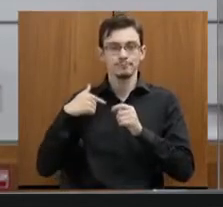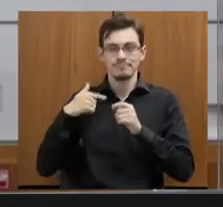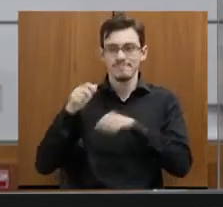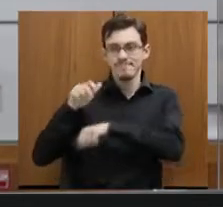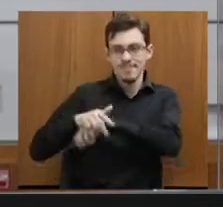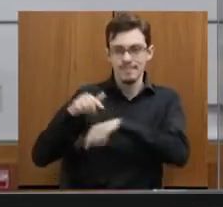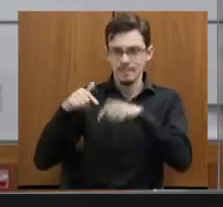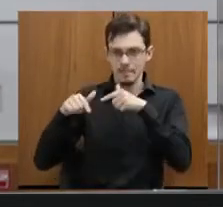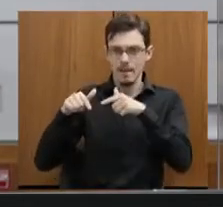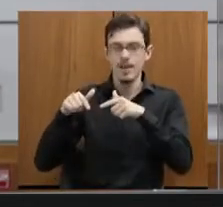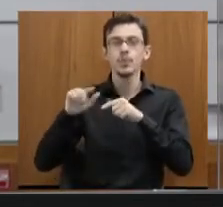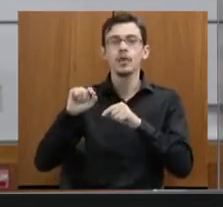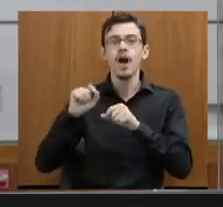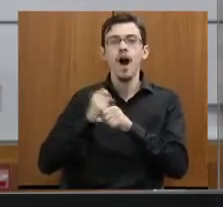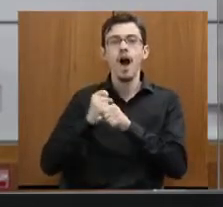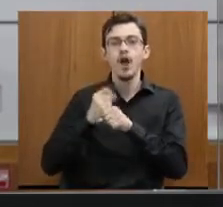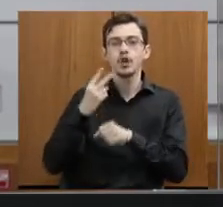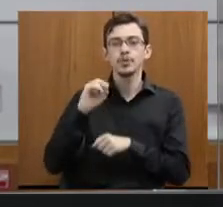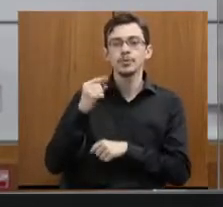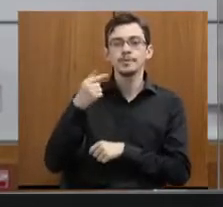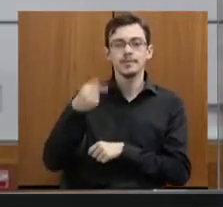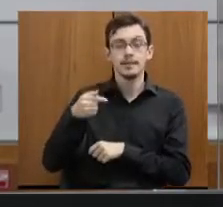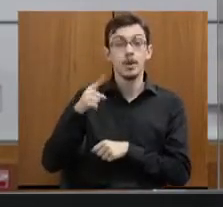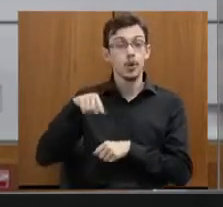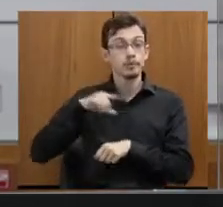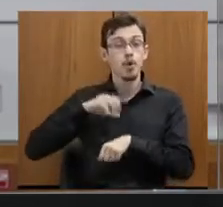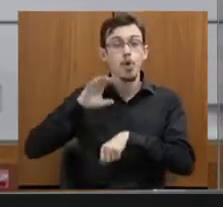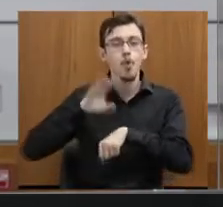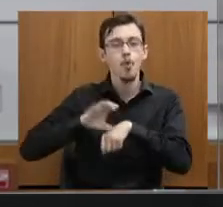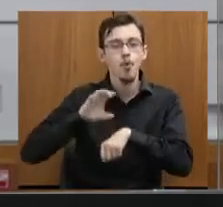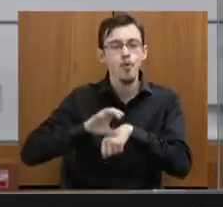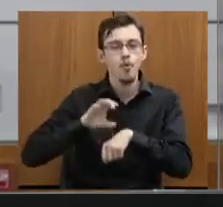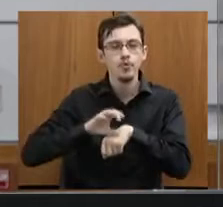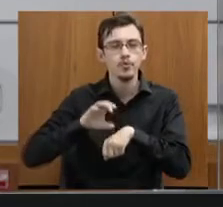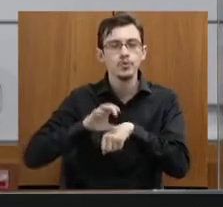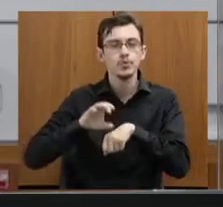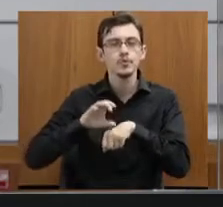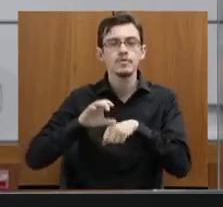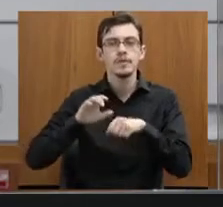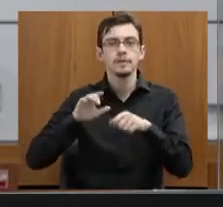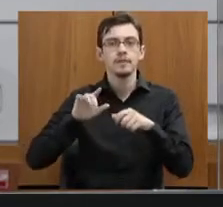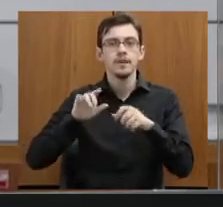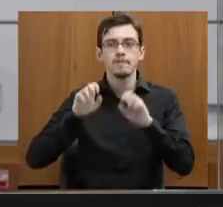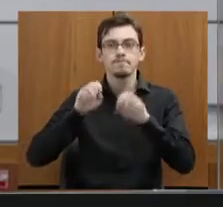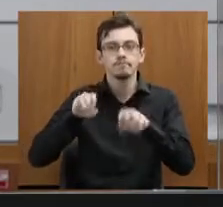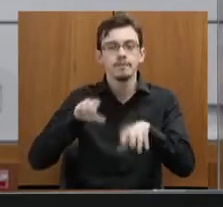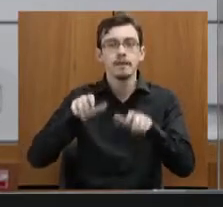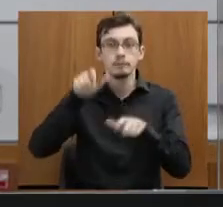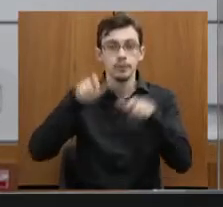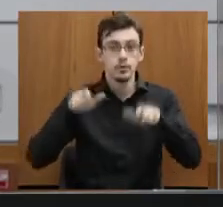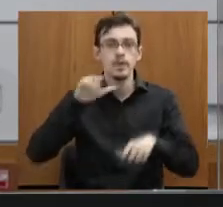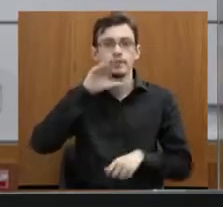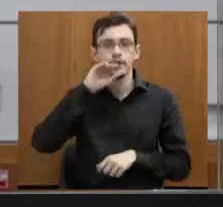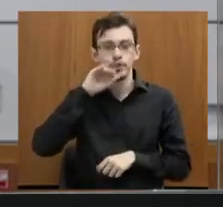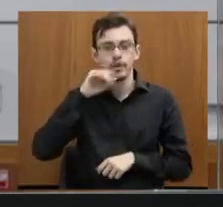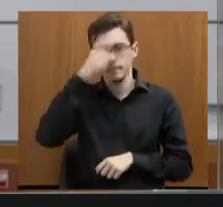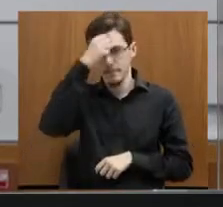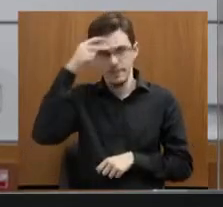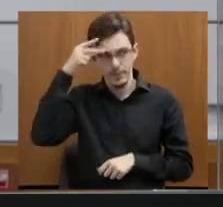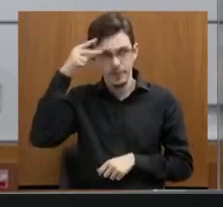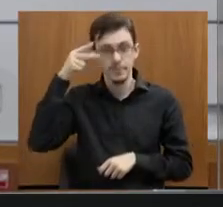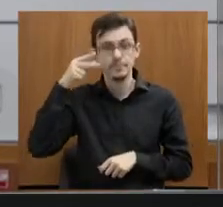2017 é a gente conversa uma capacitação Ampla de servidores formação e capacitação de servidor